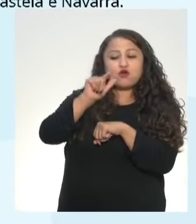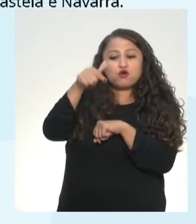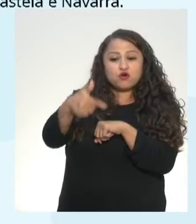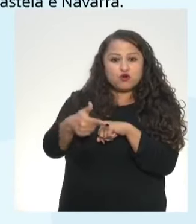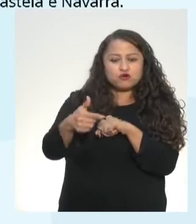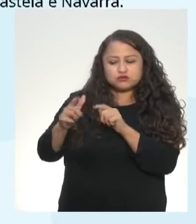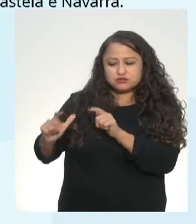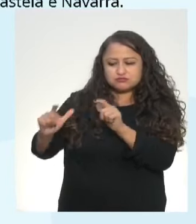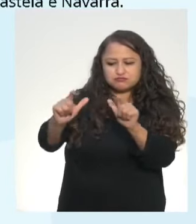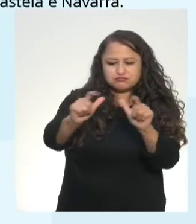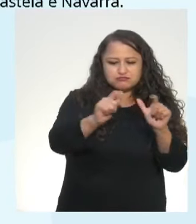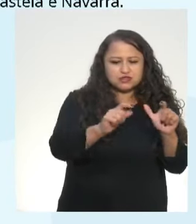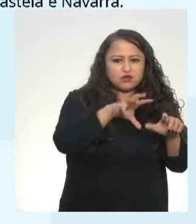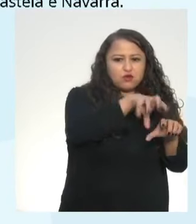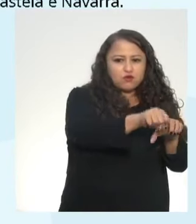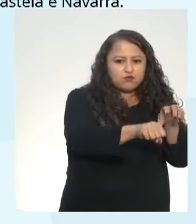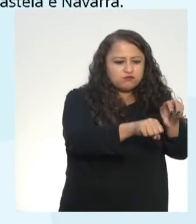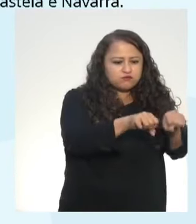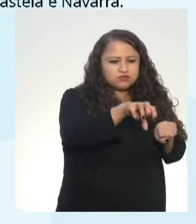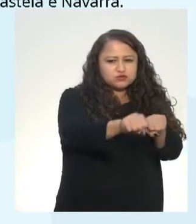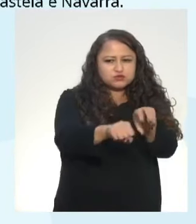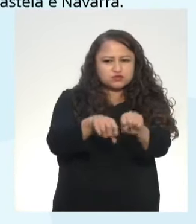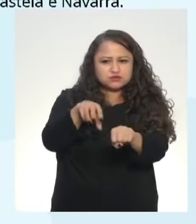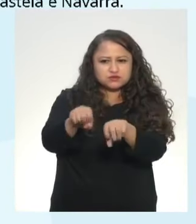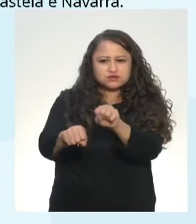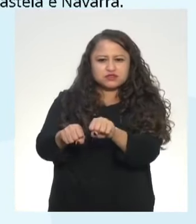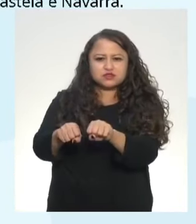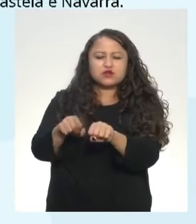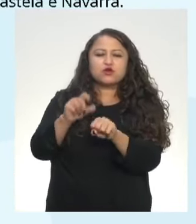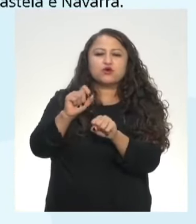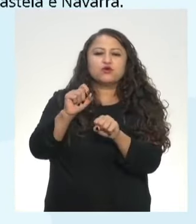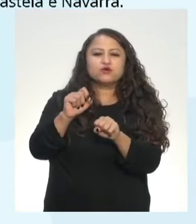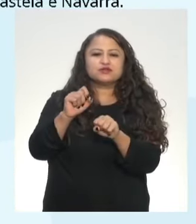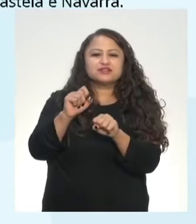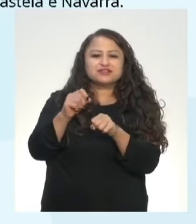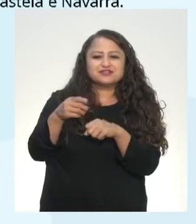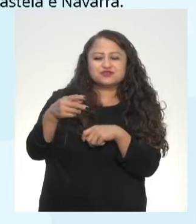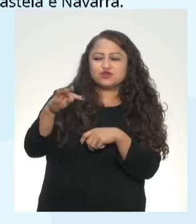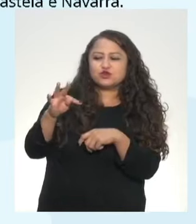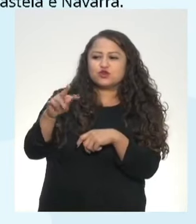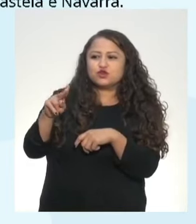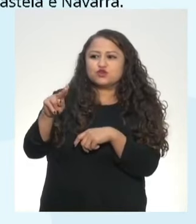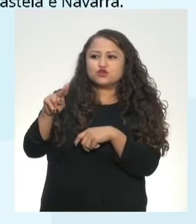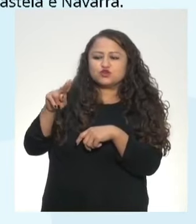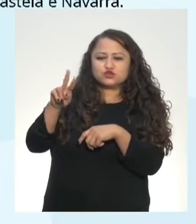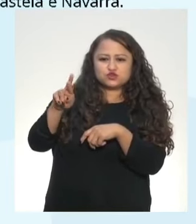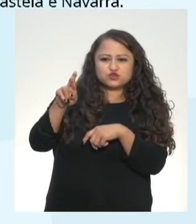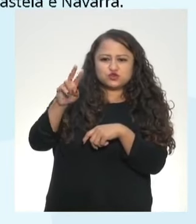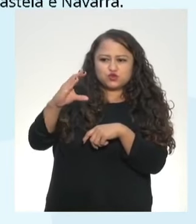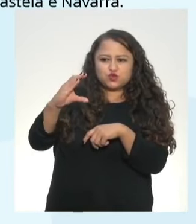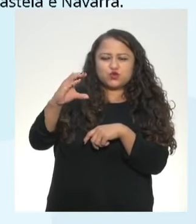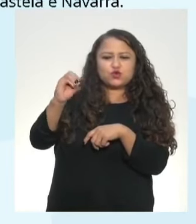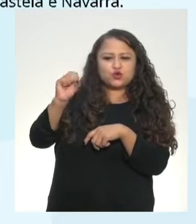os portugueses, retomando do domínio dos turcos até ter a consolidação completa